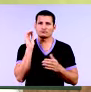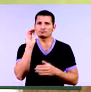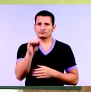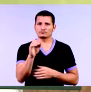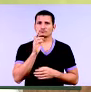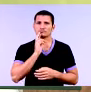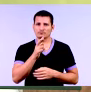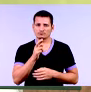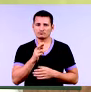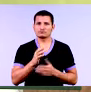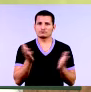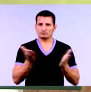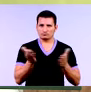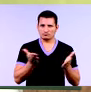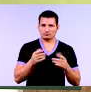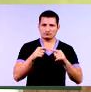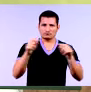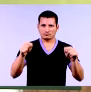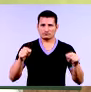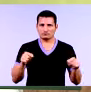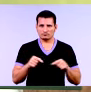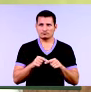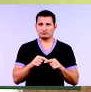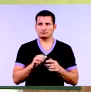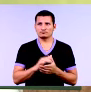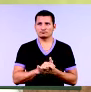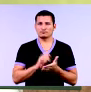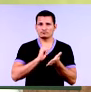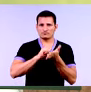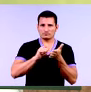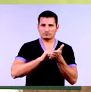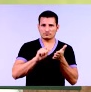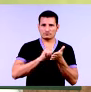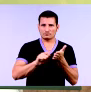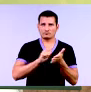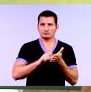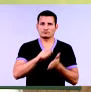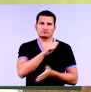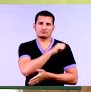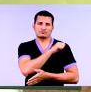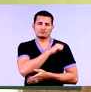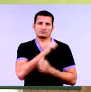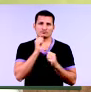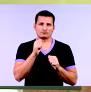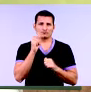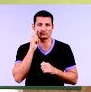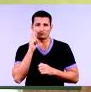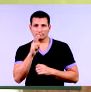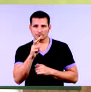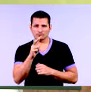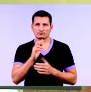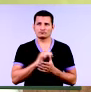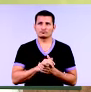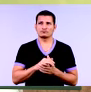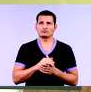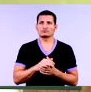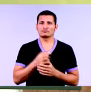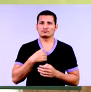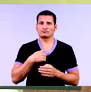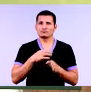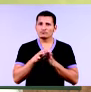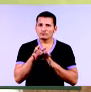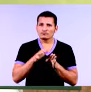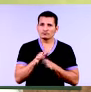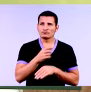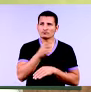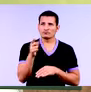que forem passadas em sala, para a gente disponibilizar de forma escrita, para que os alunos possam ter um feedback, e aí até sugerir a eles que a